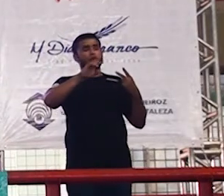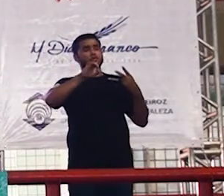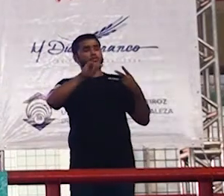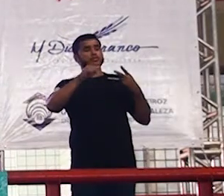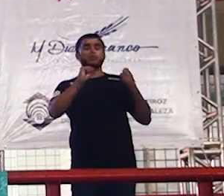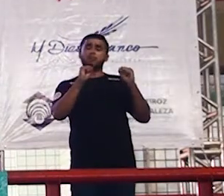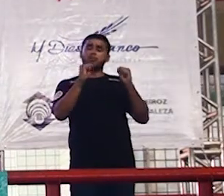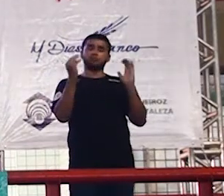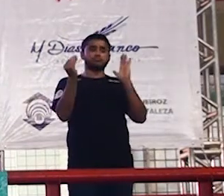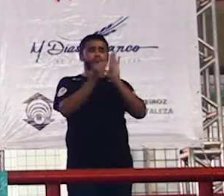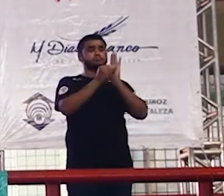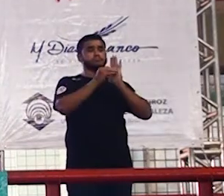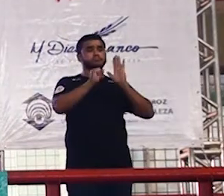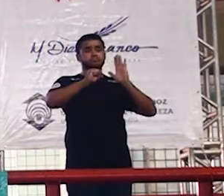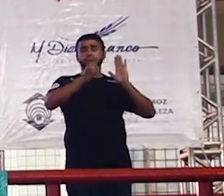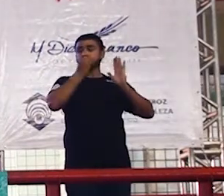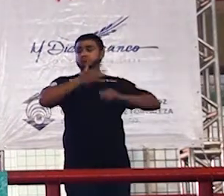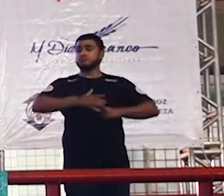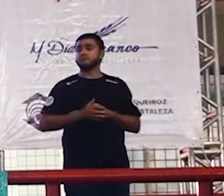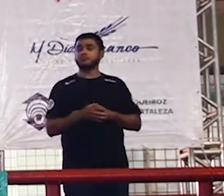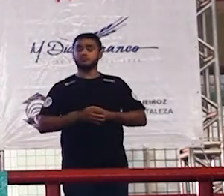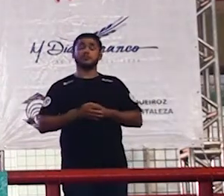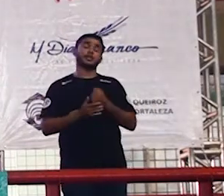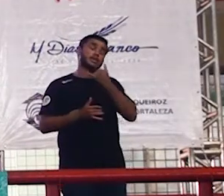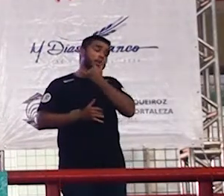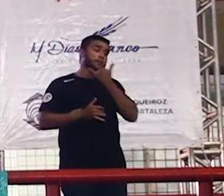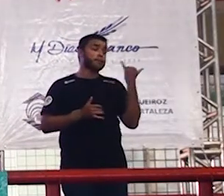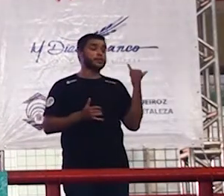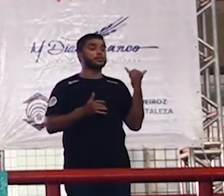um recurso expressivo. Então a ambiguidade, ela é um problema quando ela